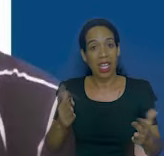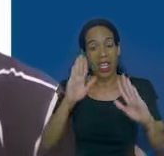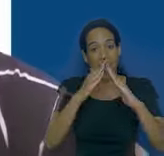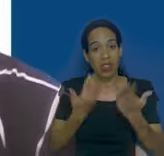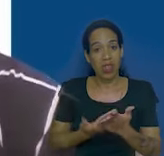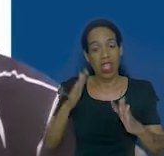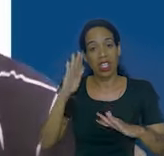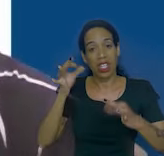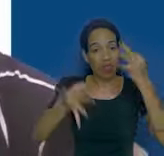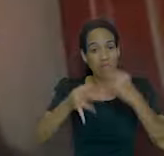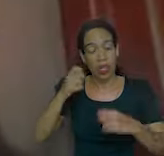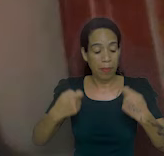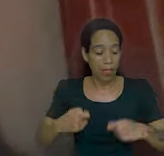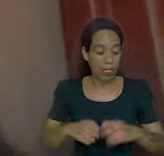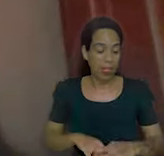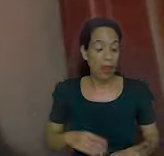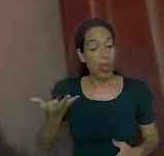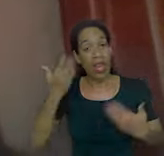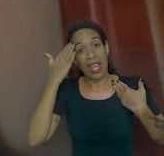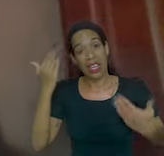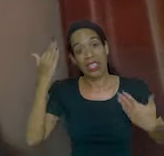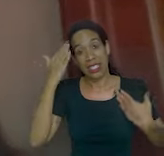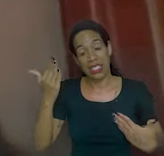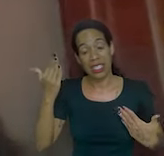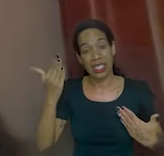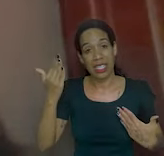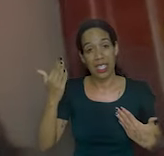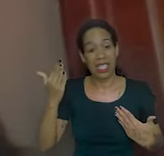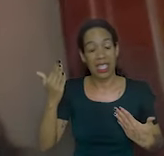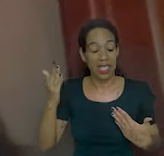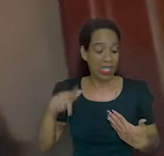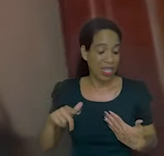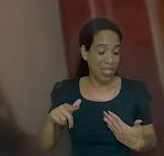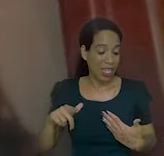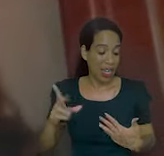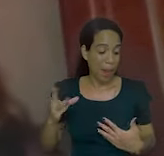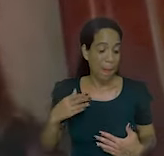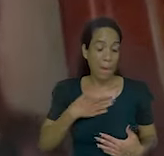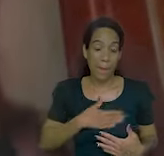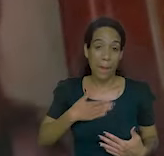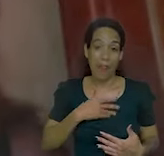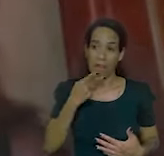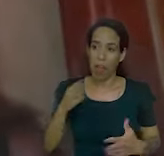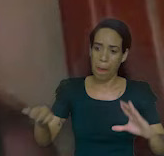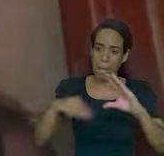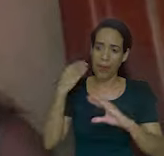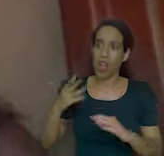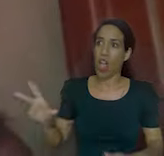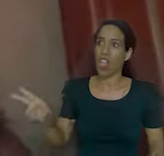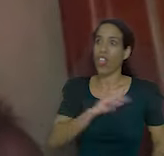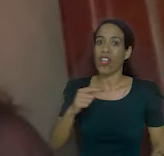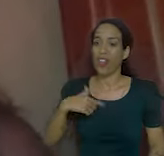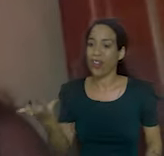Escola Judicial precisar. Eu queria agradecer também, assim, enormemente. Para mim foi, quando a Aline me mandou mensagem,